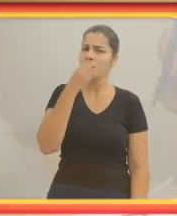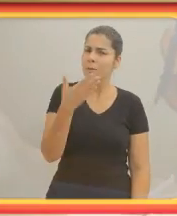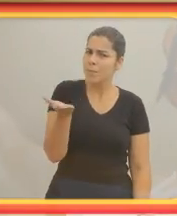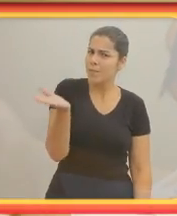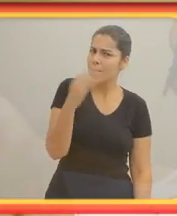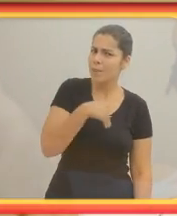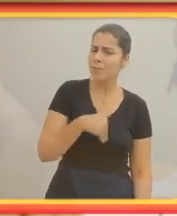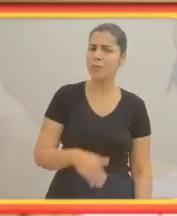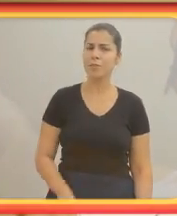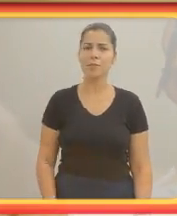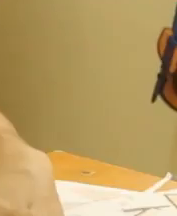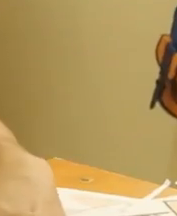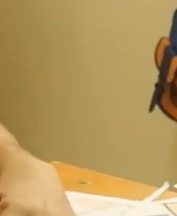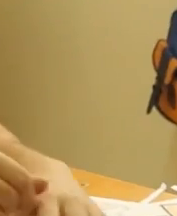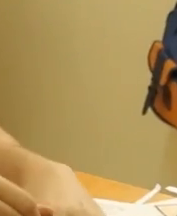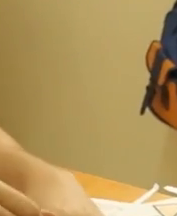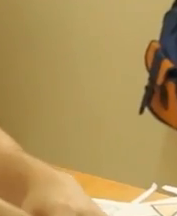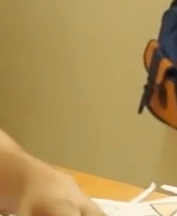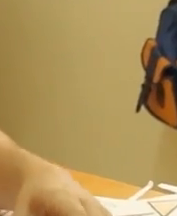Muito bem, vamos.